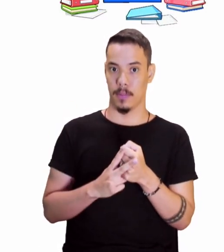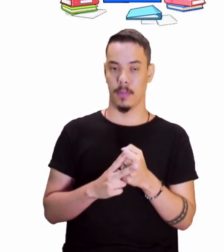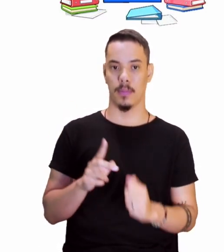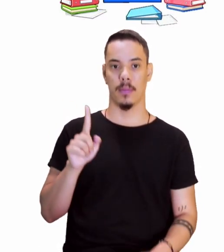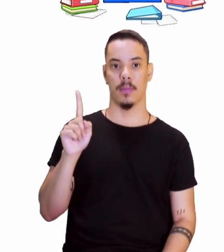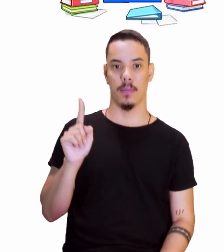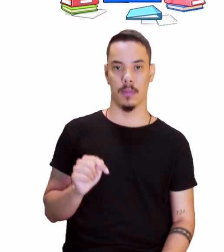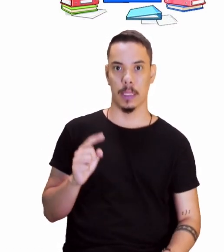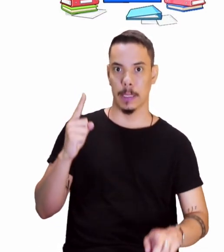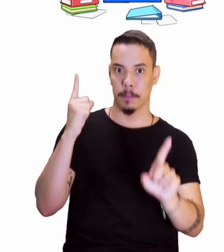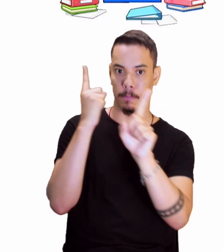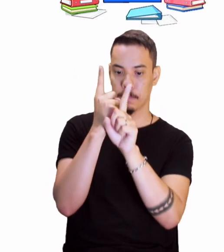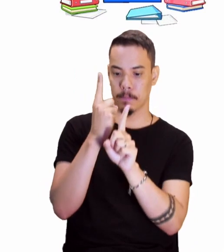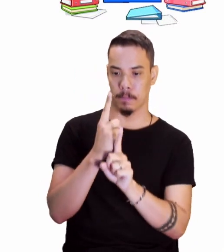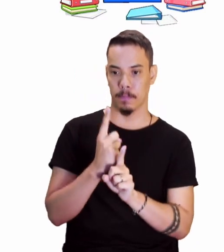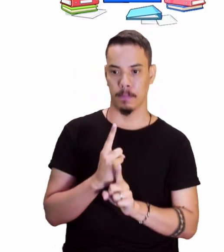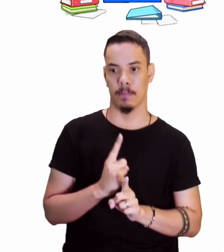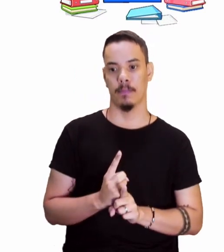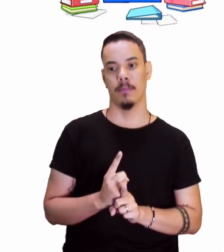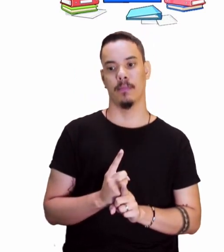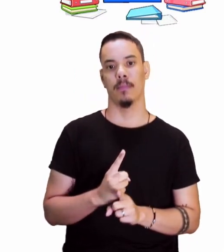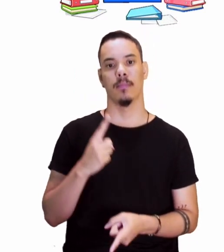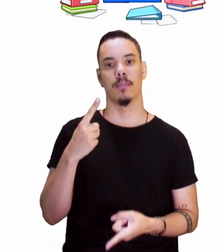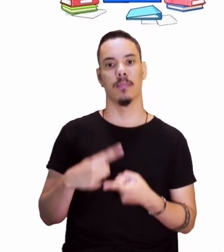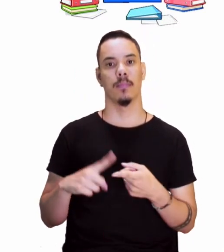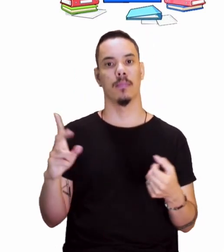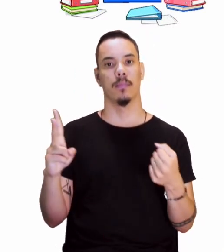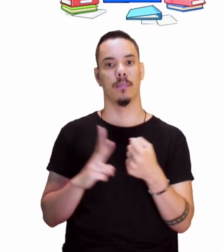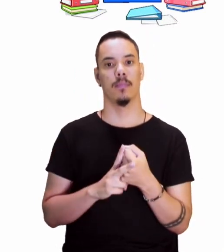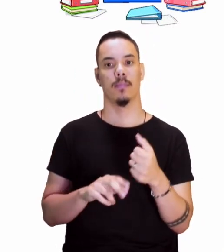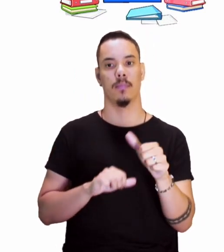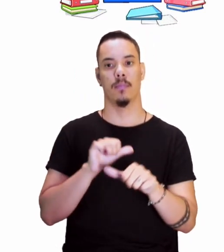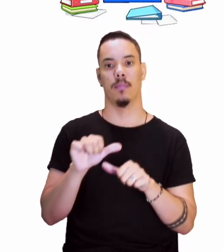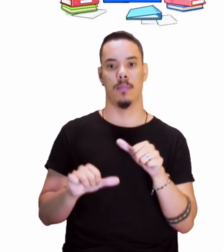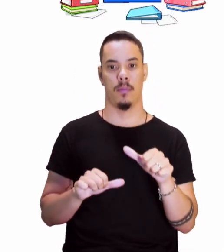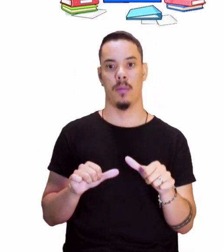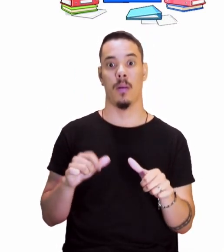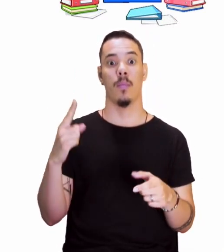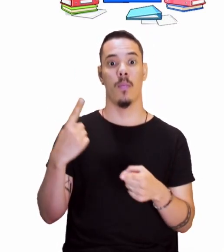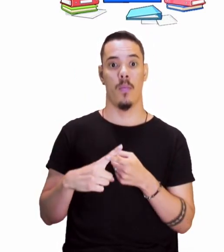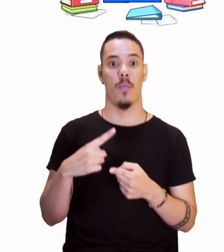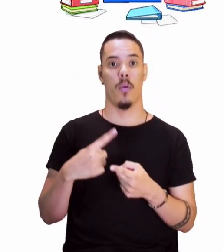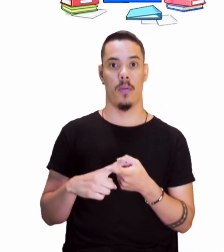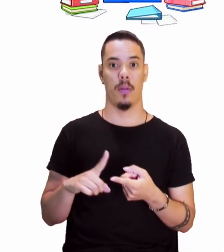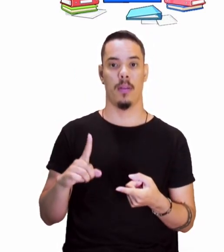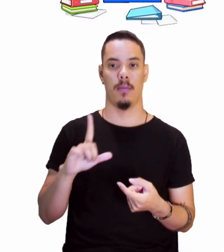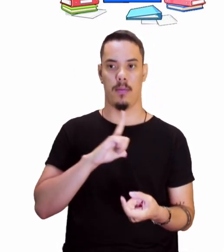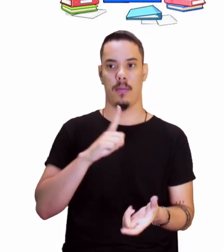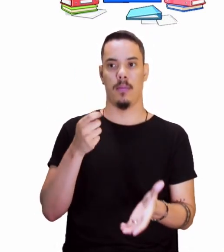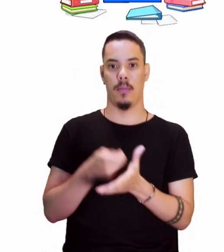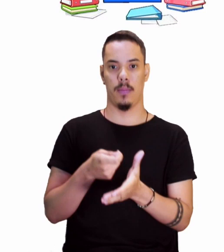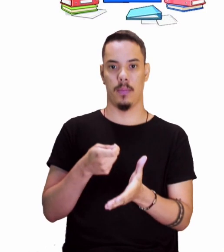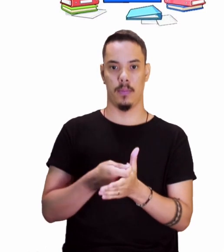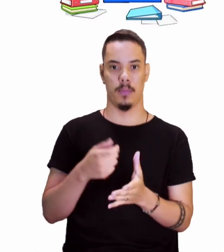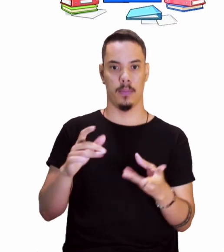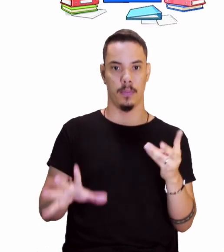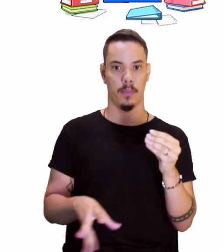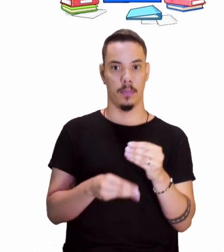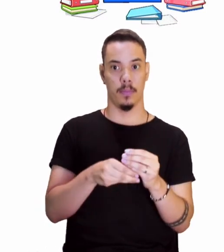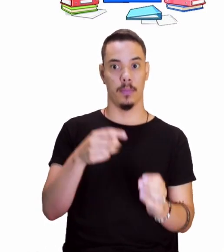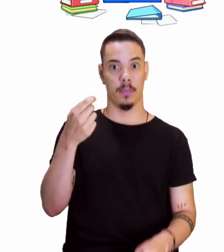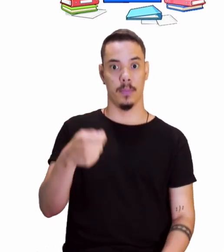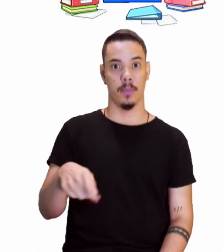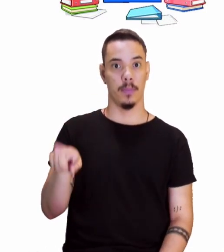é identificaram, tá? Ele é verbo transitivo direto, porque ele exige o complemento sem preposição. Qual é